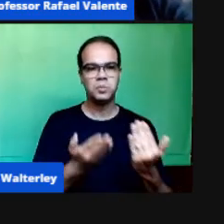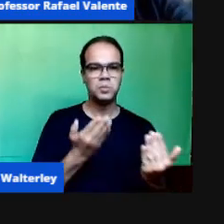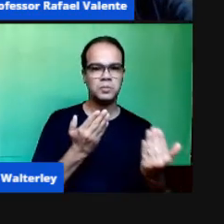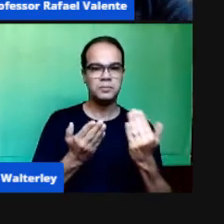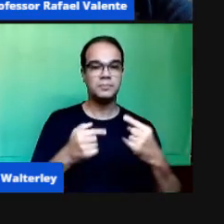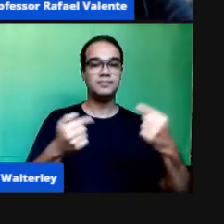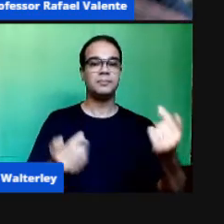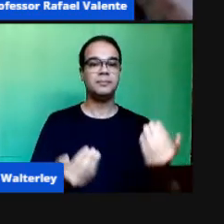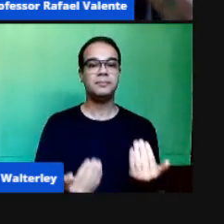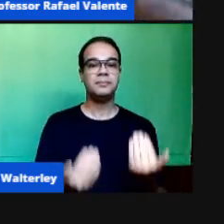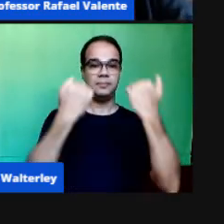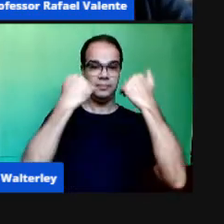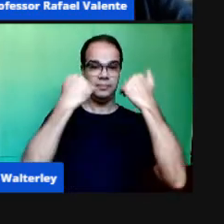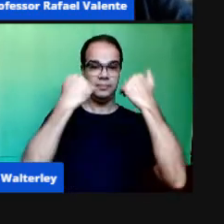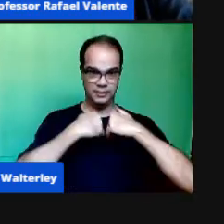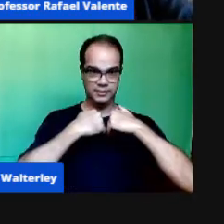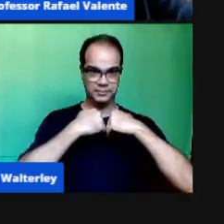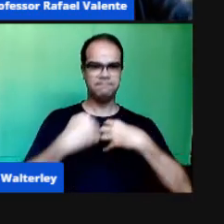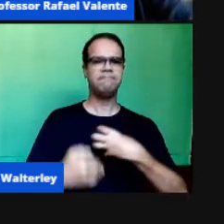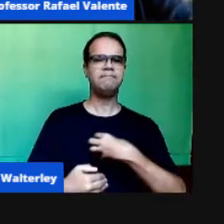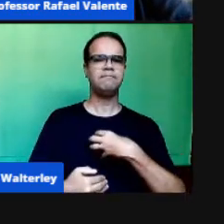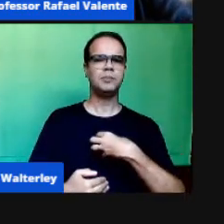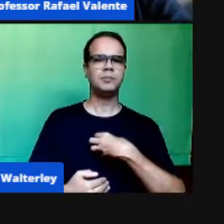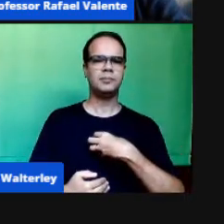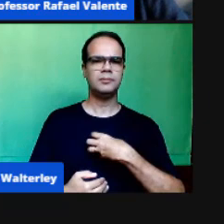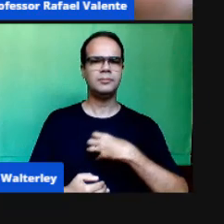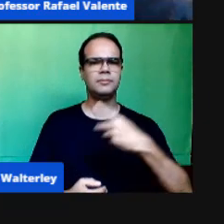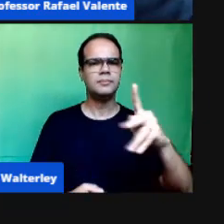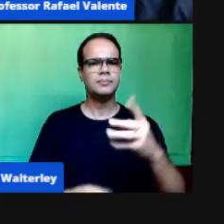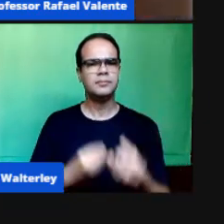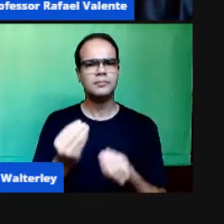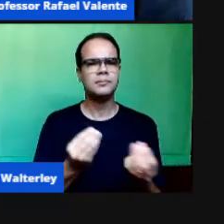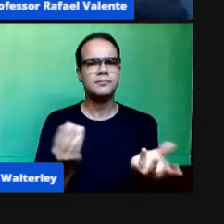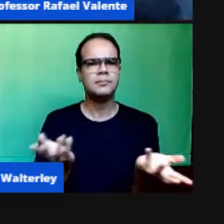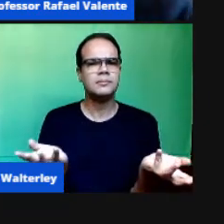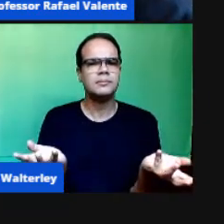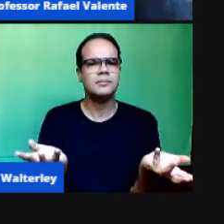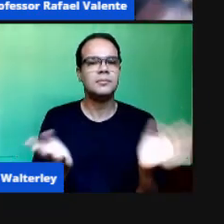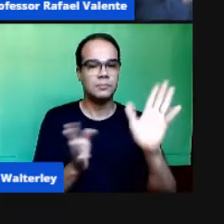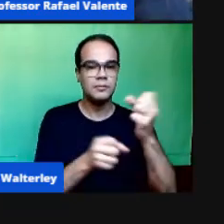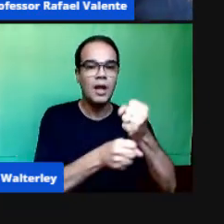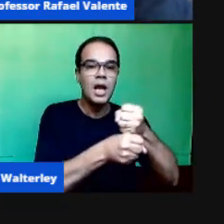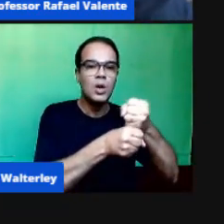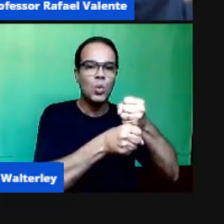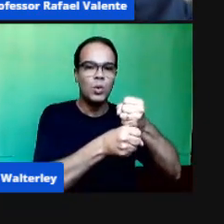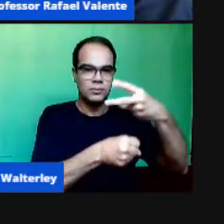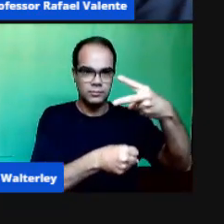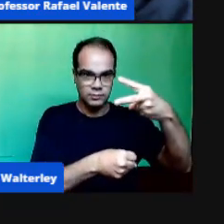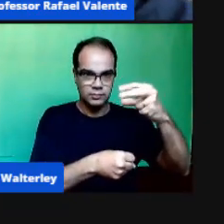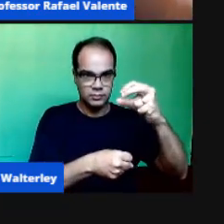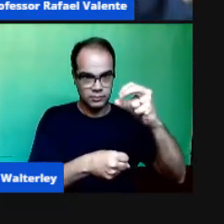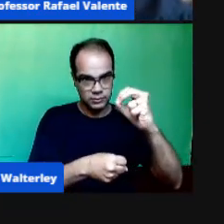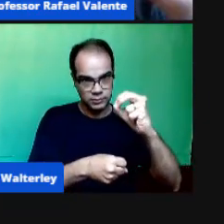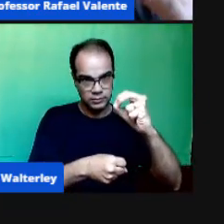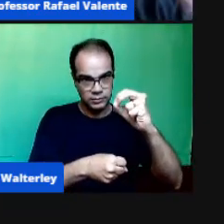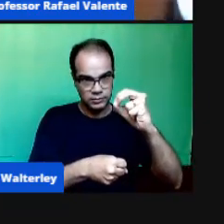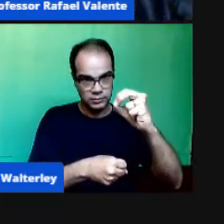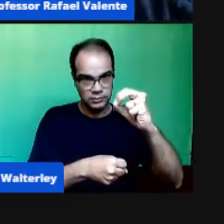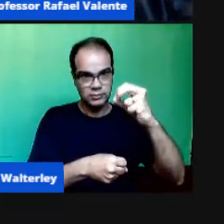aí dentro de você, nesse exato momento hoje? Né? Quem é que no ano passado, por exemplo, né, não teve